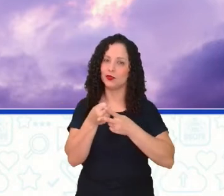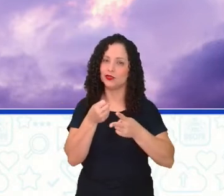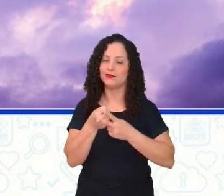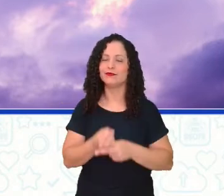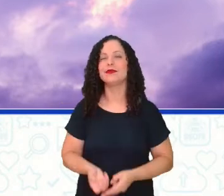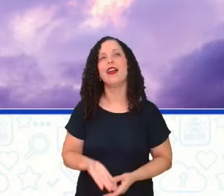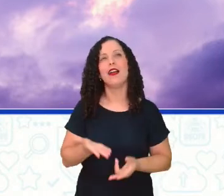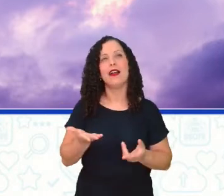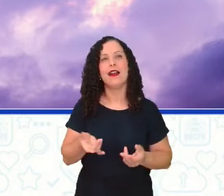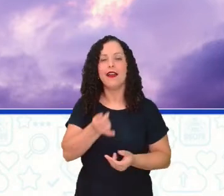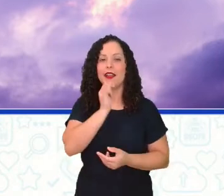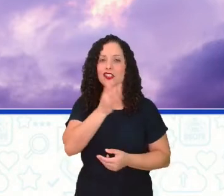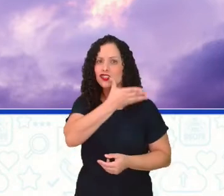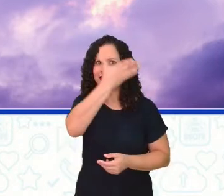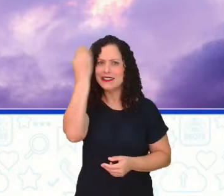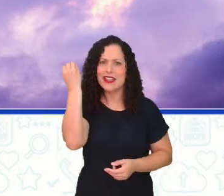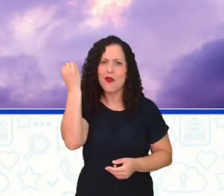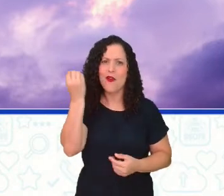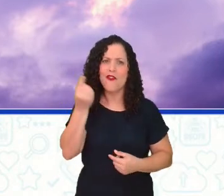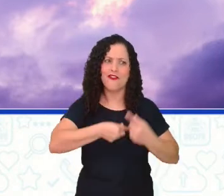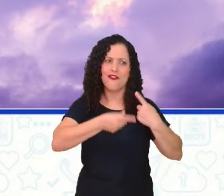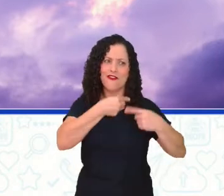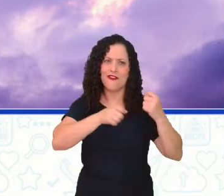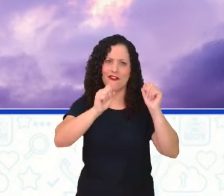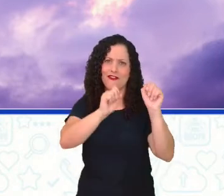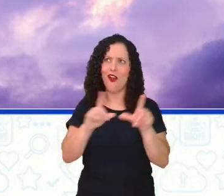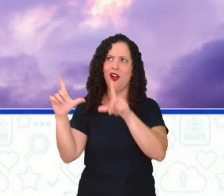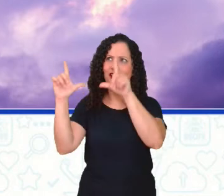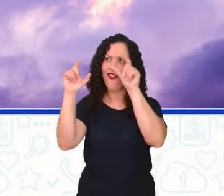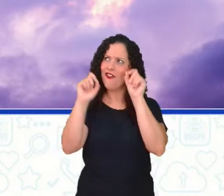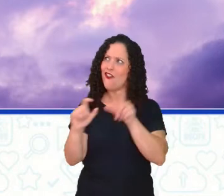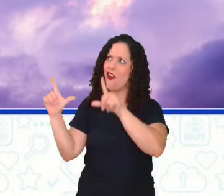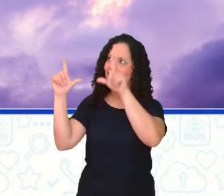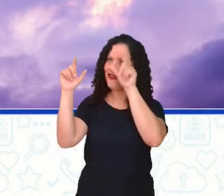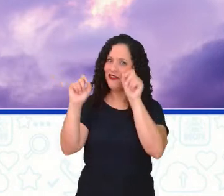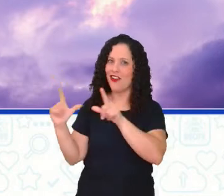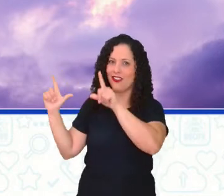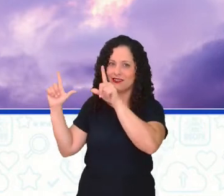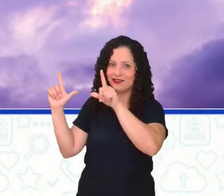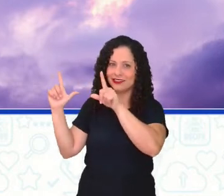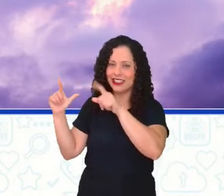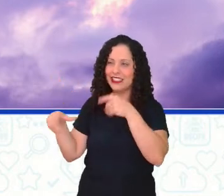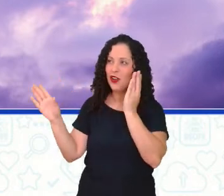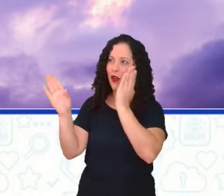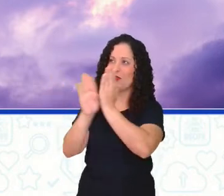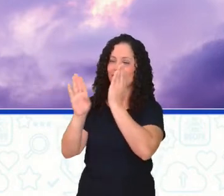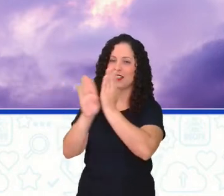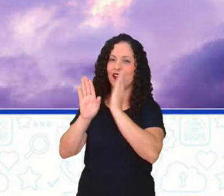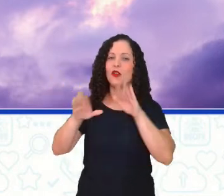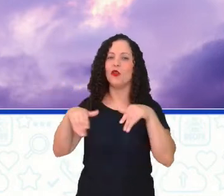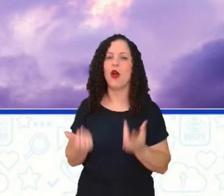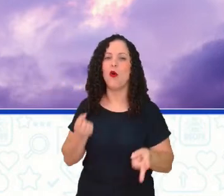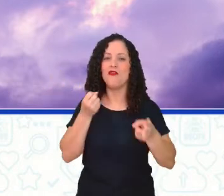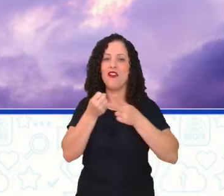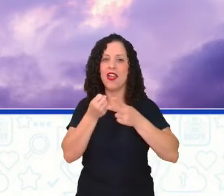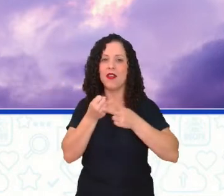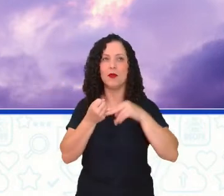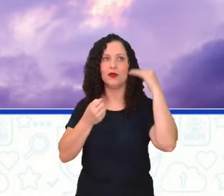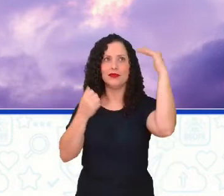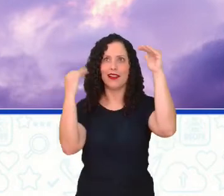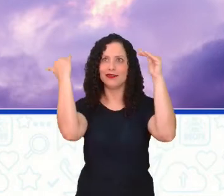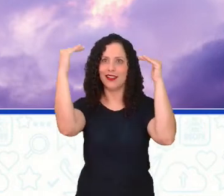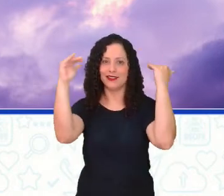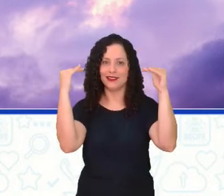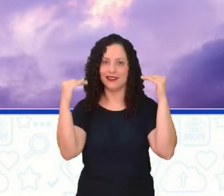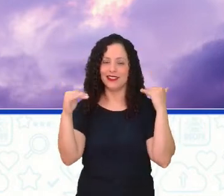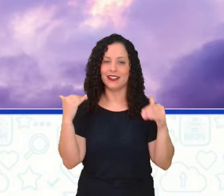esqueceu quais foram os verbos? Volta aí, 10 segundinhos, 15 segundinhos e vê quais foram os verbos utilizados e tenta traçar o